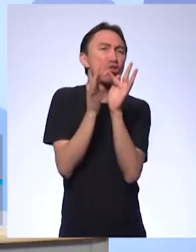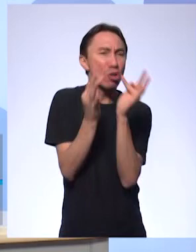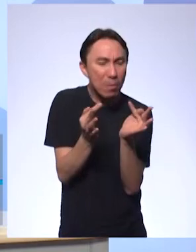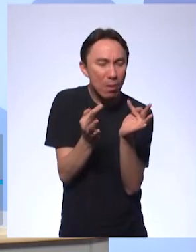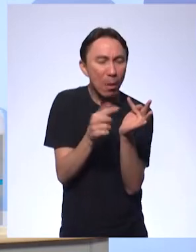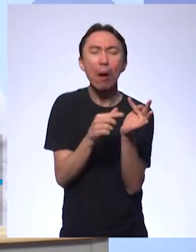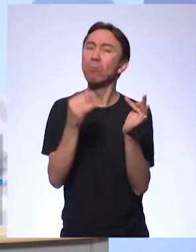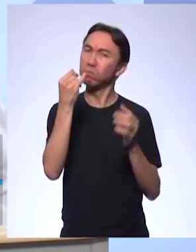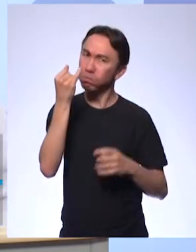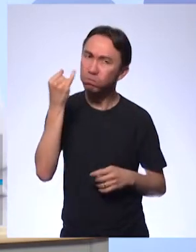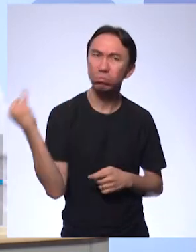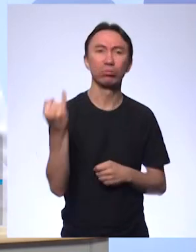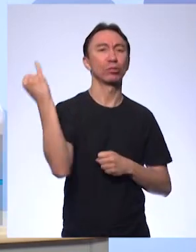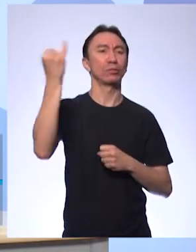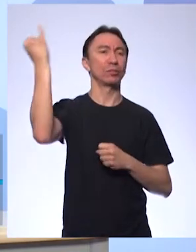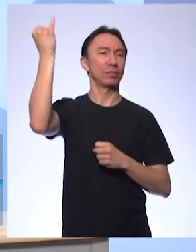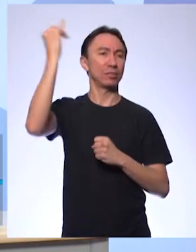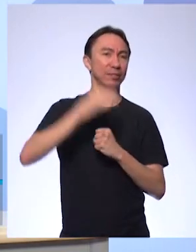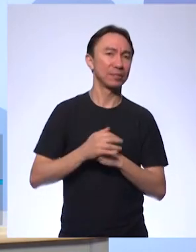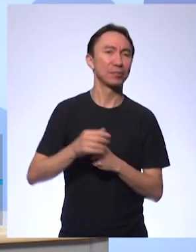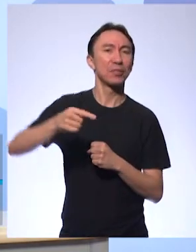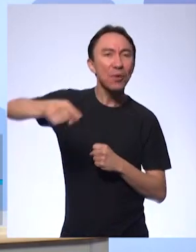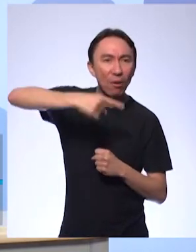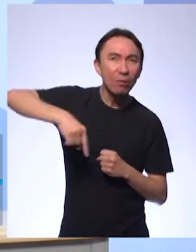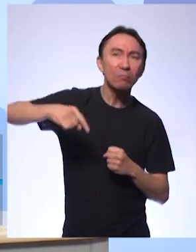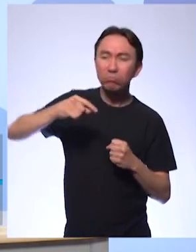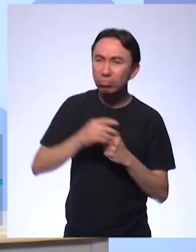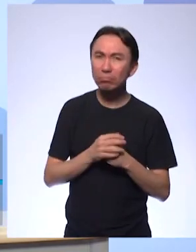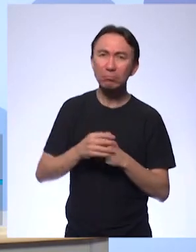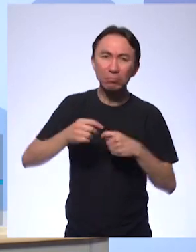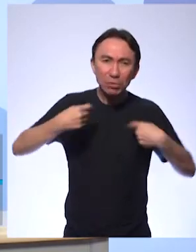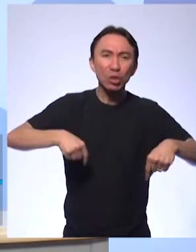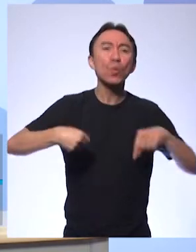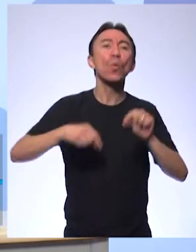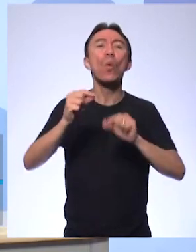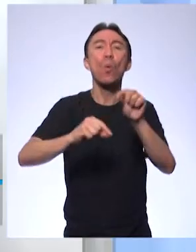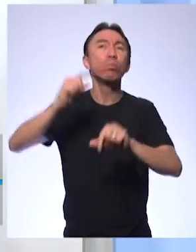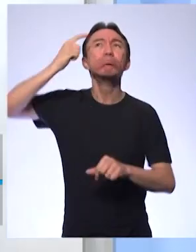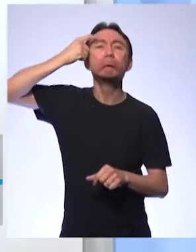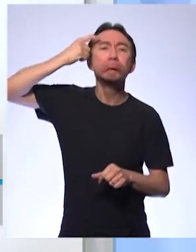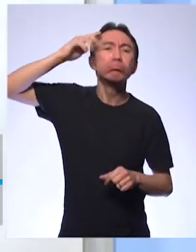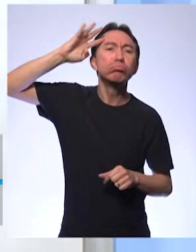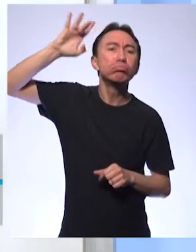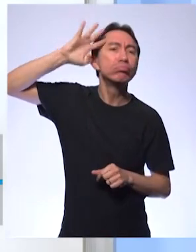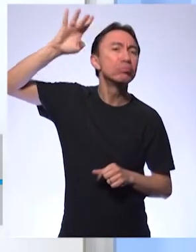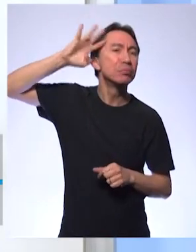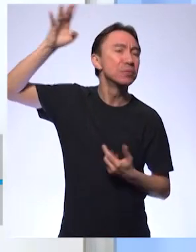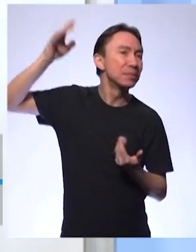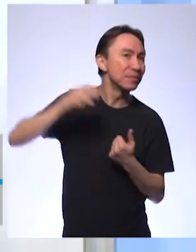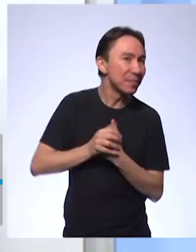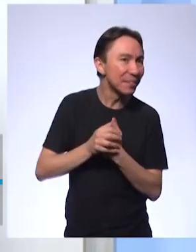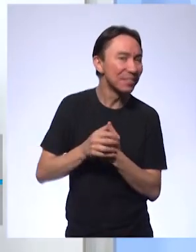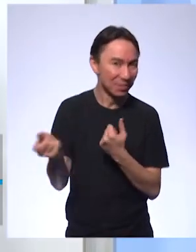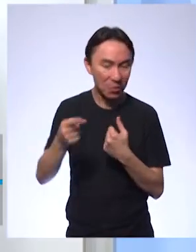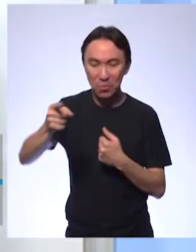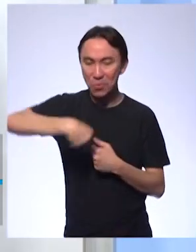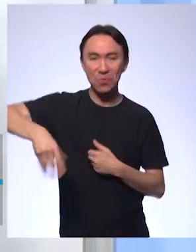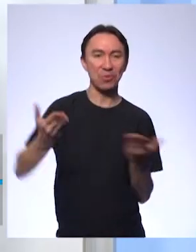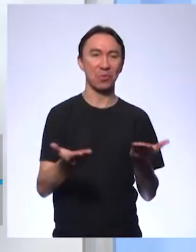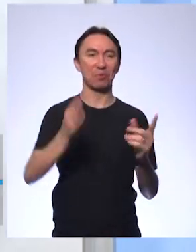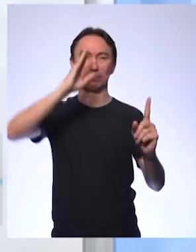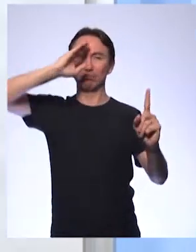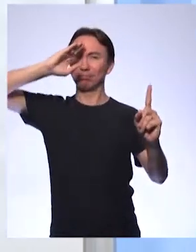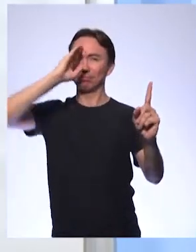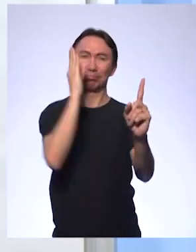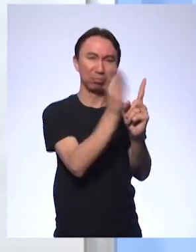Sempre. Sempre são importantes, a A gente gente... precisa refletir, né, sobre esses Exatamente, e é temas esse o do dia a nosso... dia. É isso aí, e é esse que é o nosso objetivo. Para